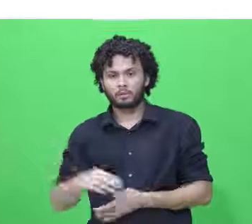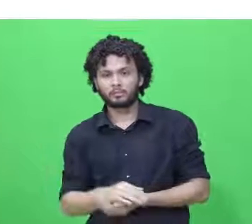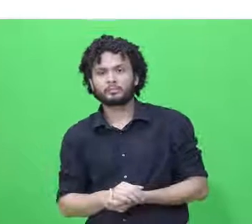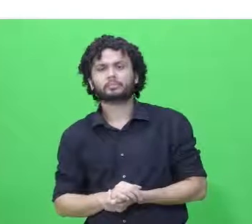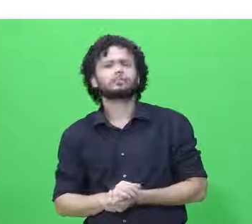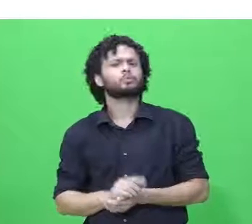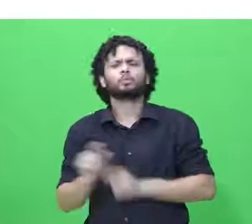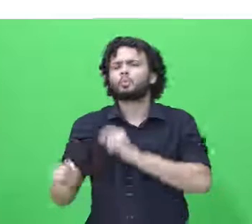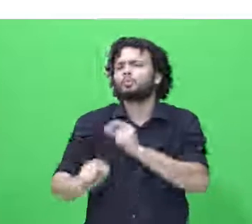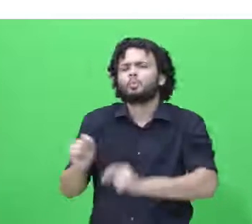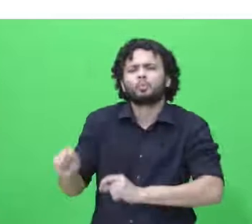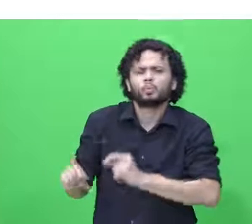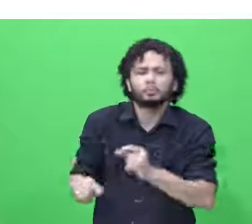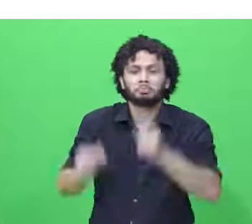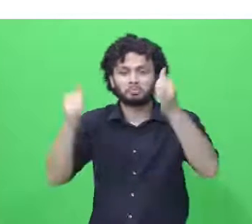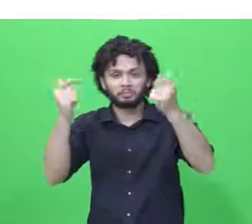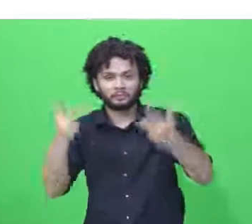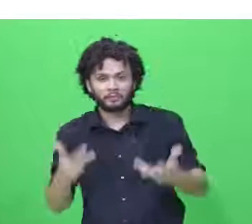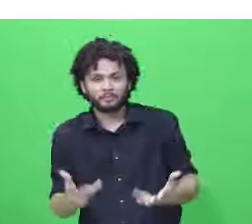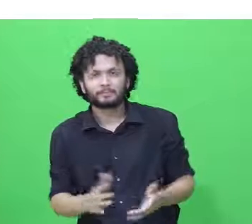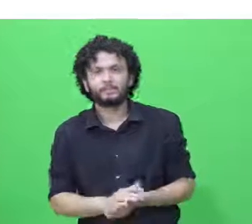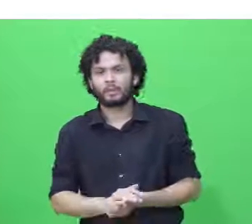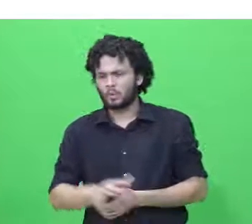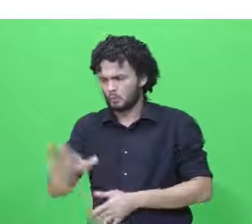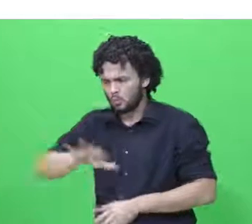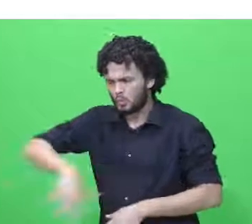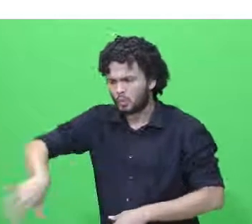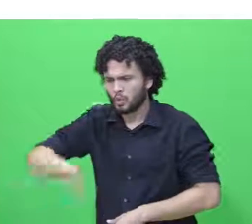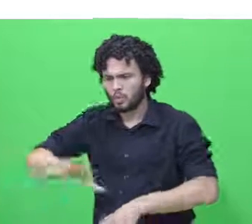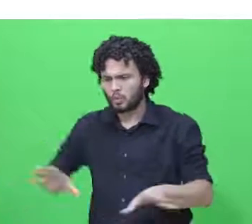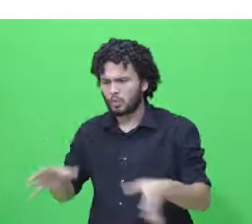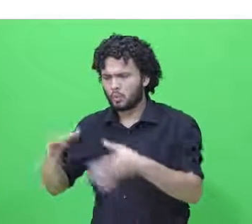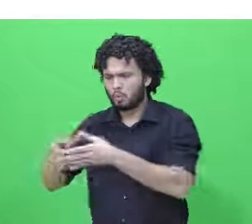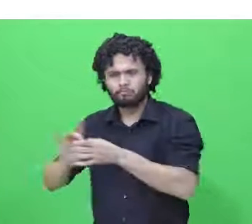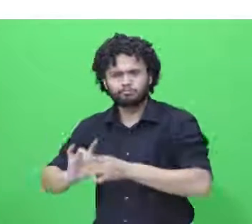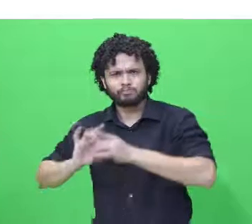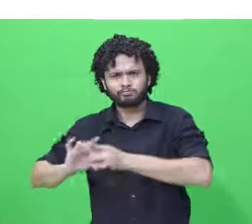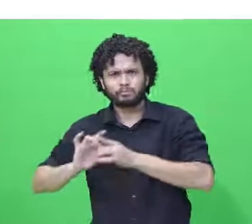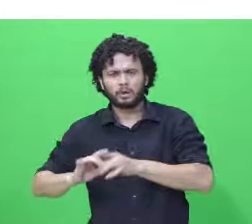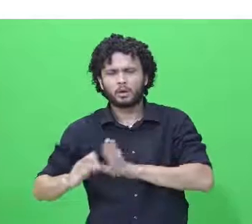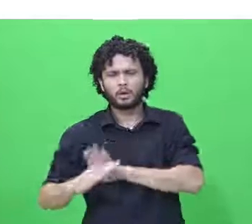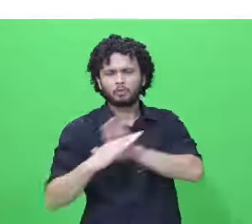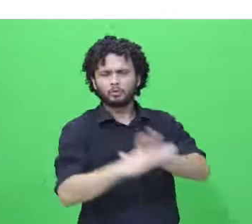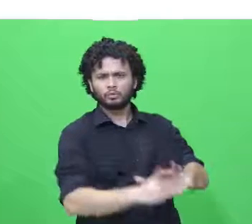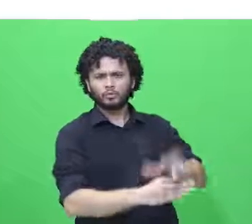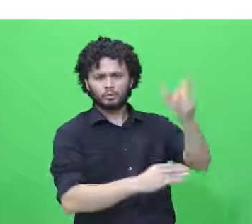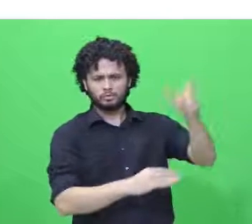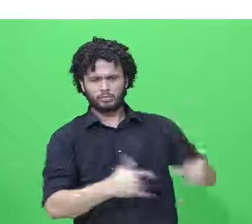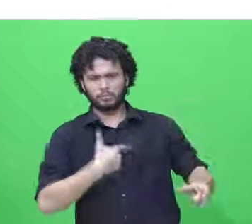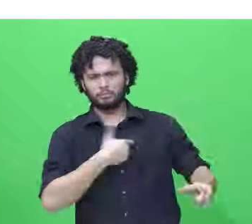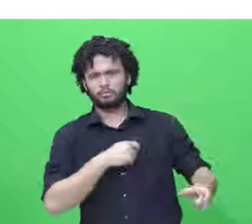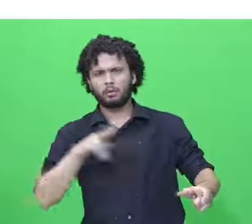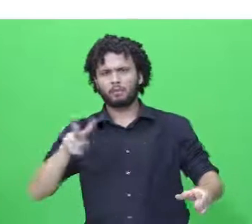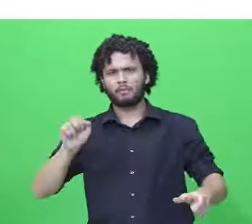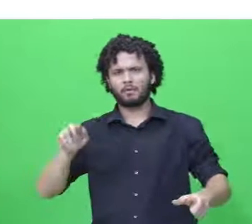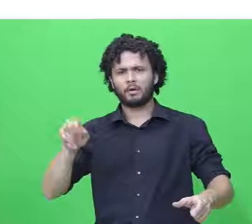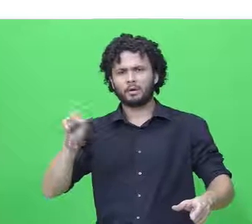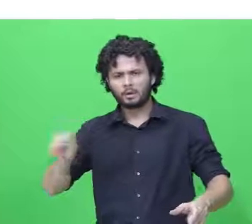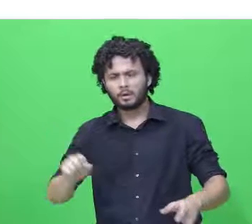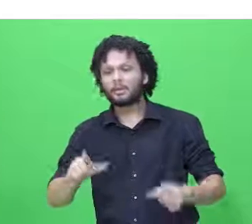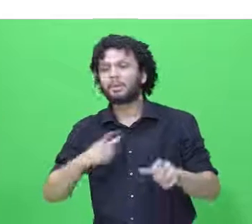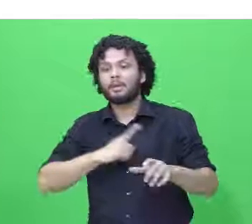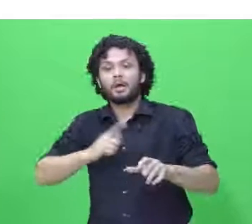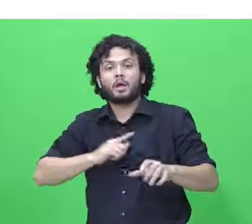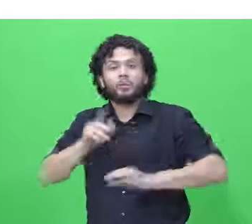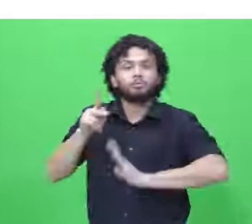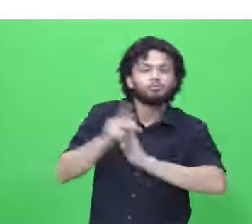esse Plano COIN, né? Aliados varguistas vão então começar a gestar, dizer na verdade que tem um plano comunista, né, que